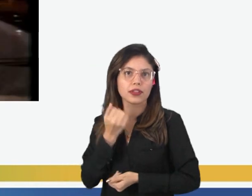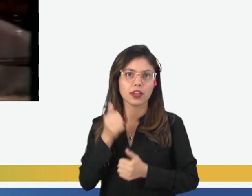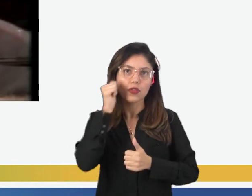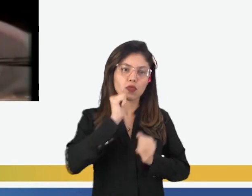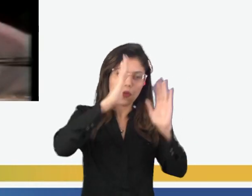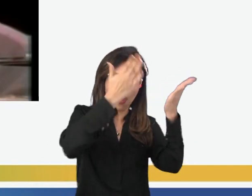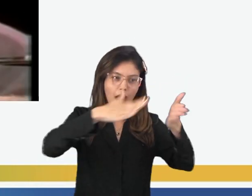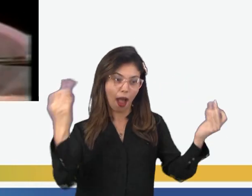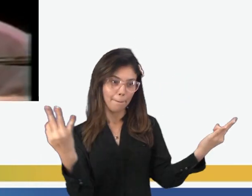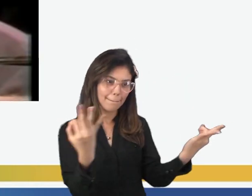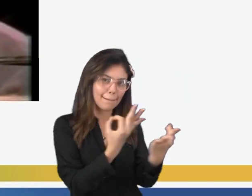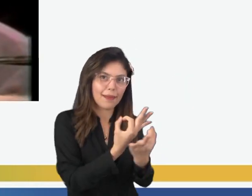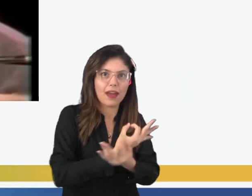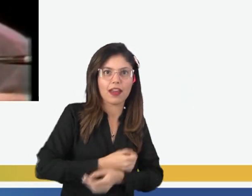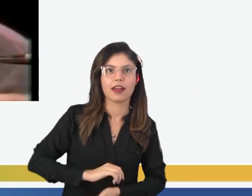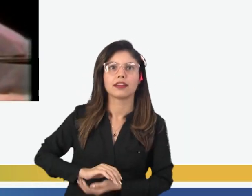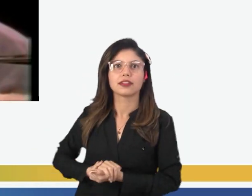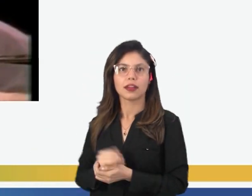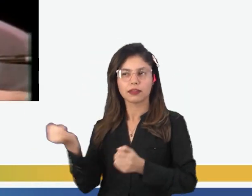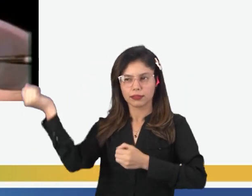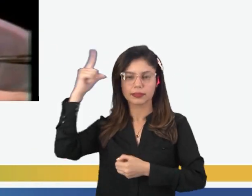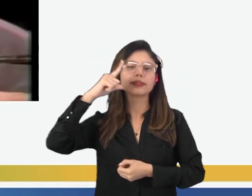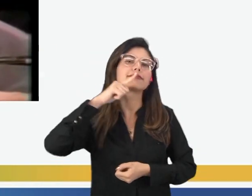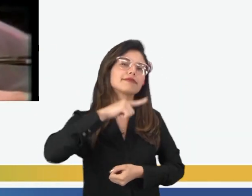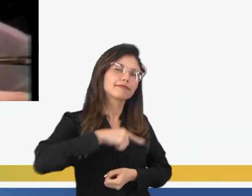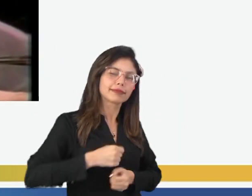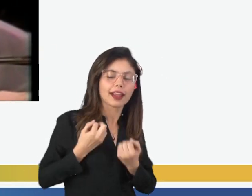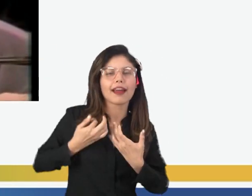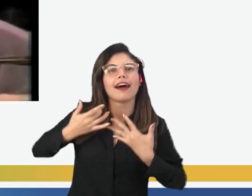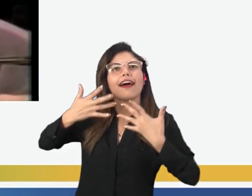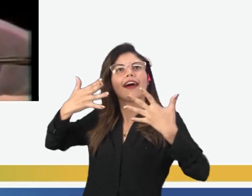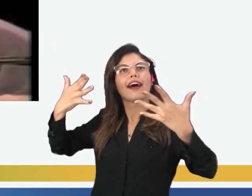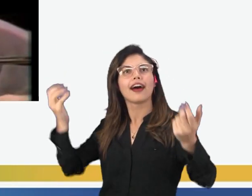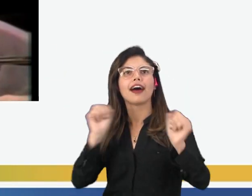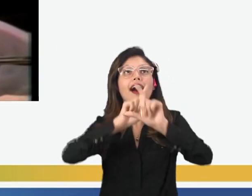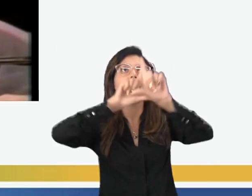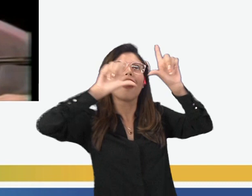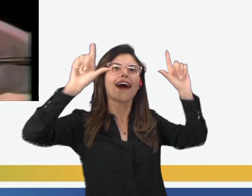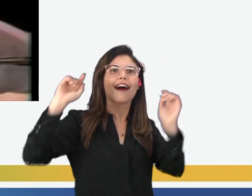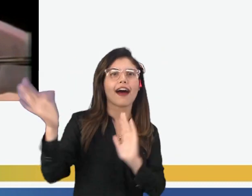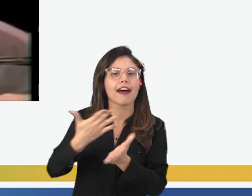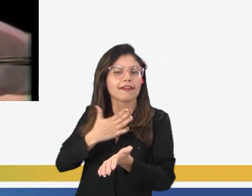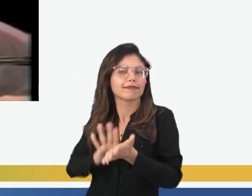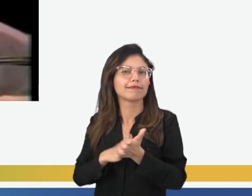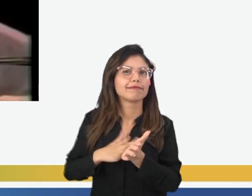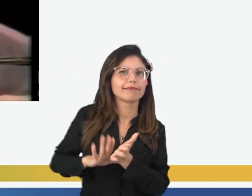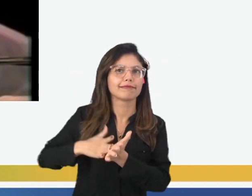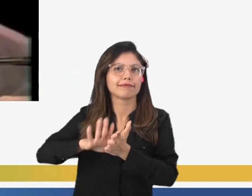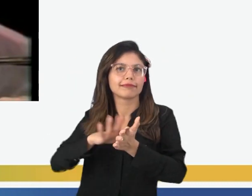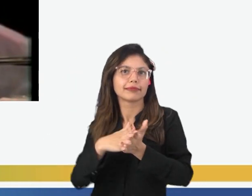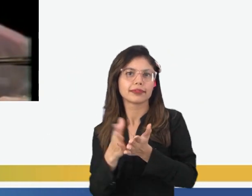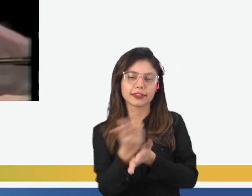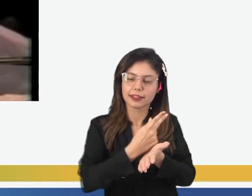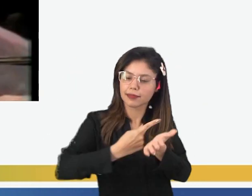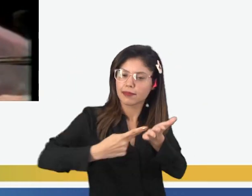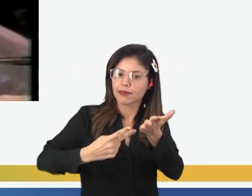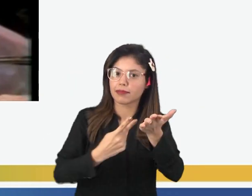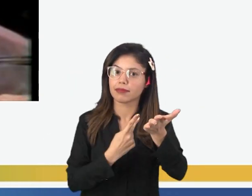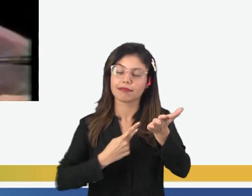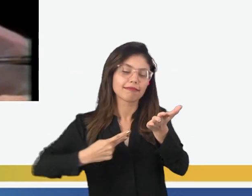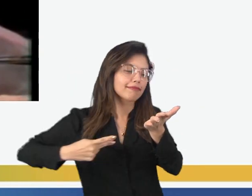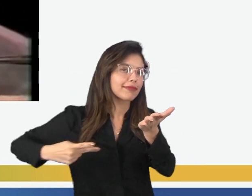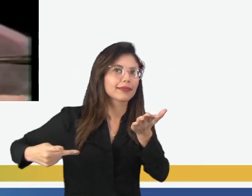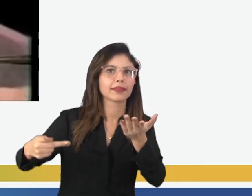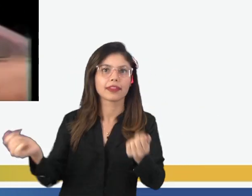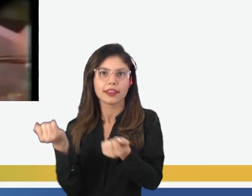mar. Moça do Porto Dourado, do sol de Ipanema, o céu balançado é mais que um poema,